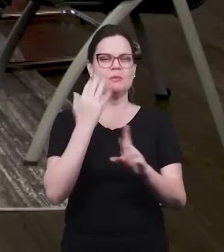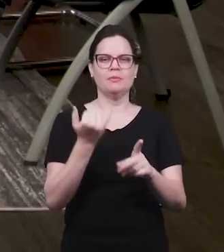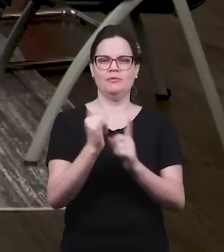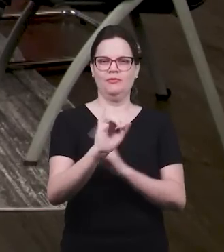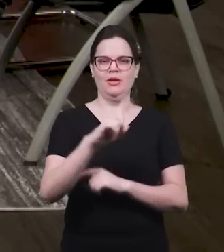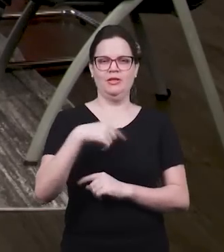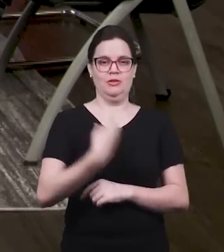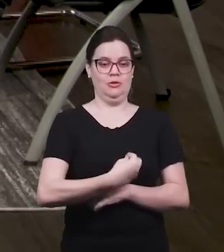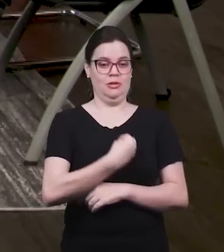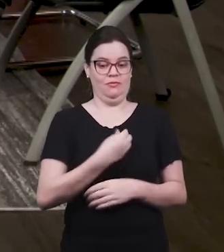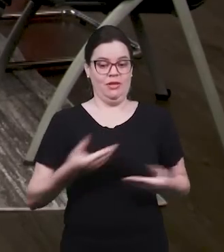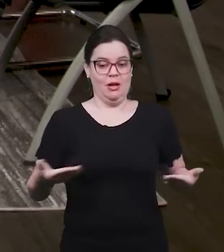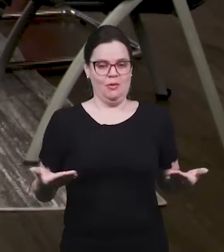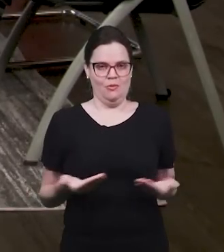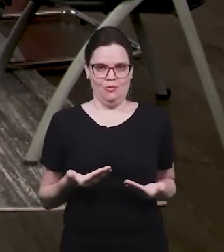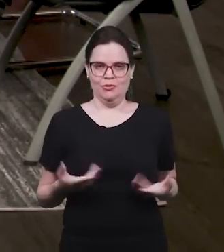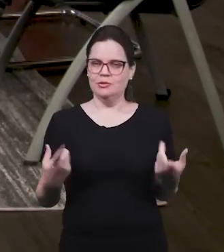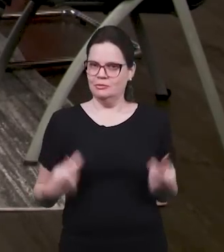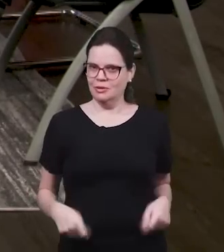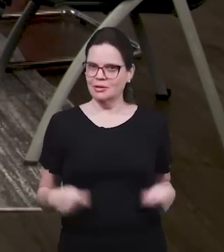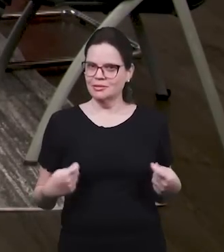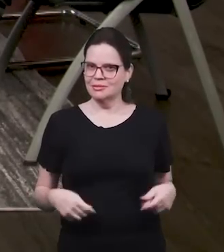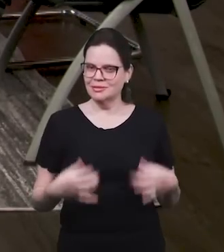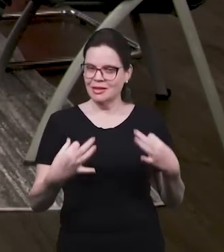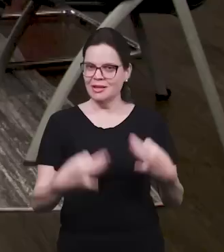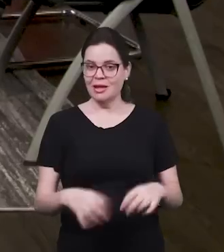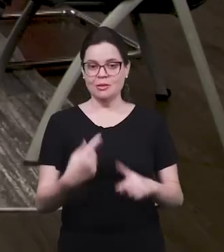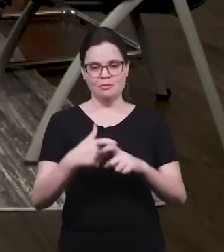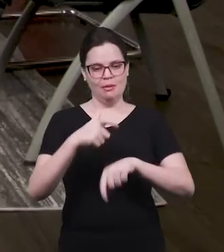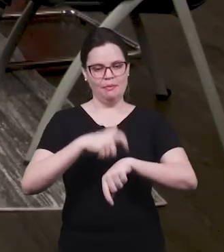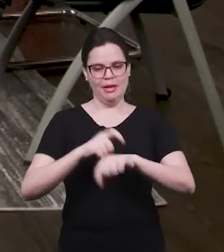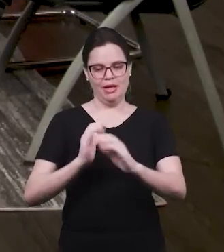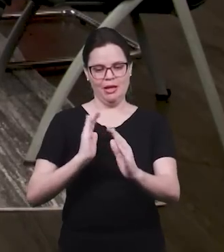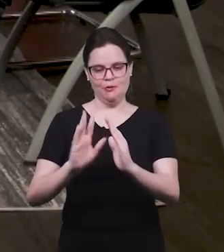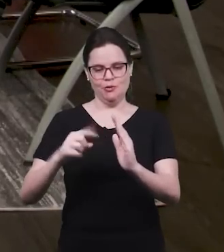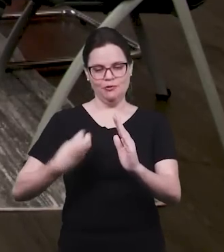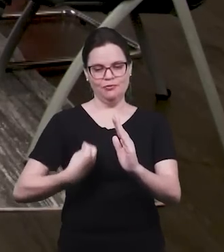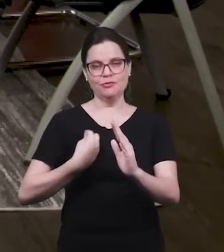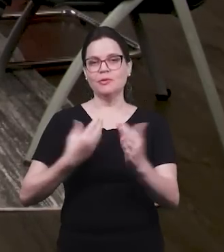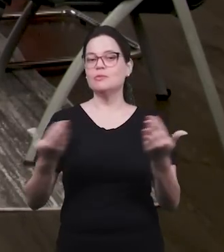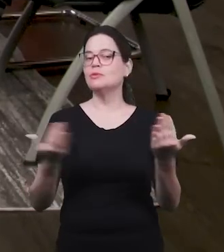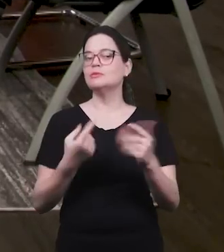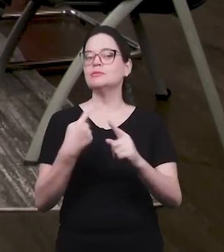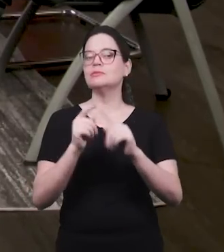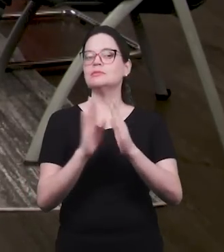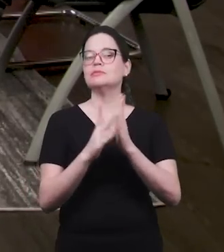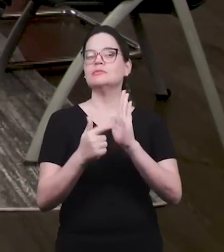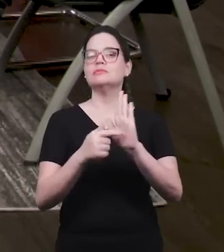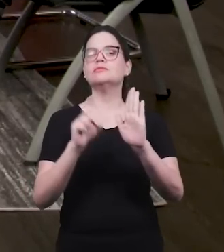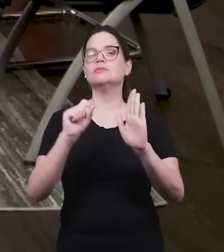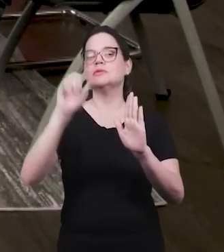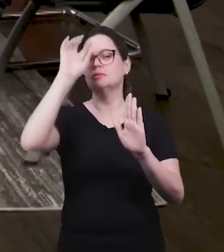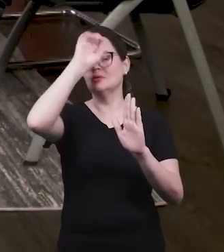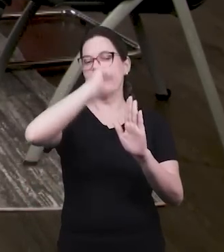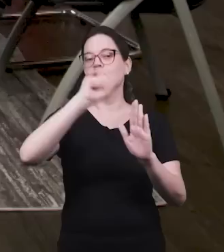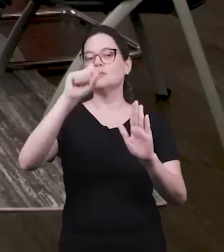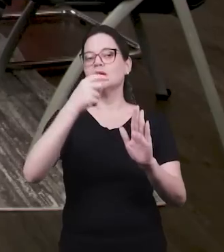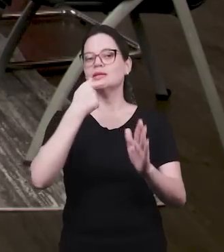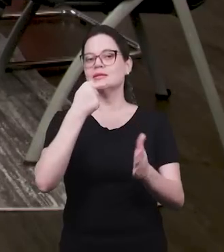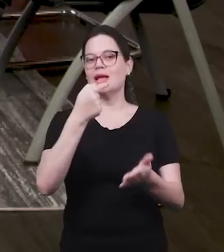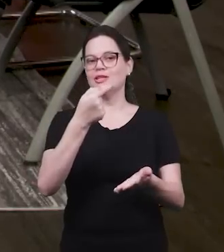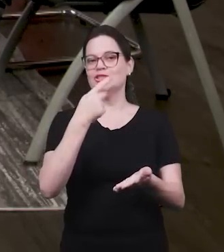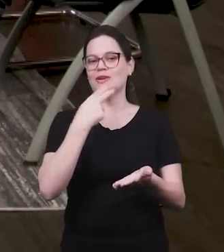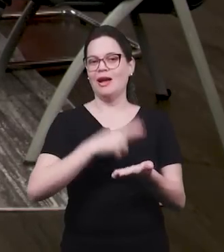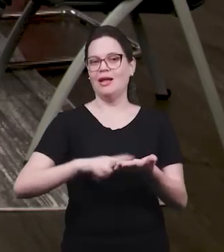vida hoje, tá certo? O tempo que nós estamos vivendo e que a palavra de Deus diz. Estamos aprendendo isso nas 7 cartas do